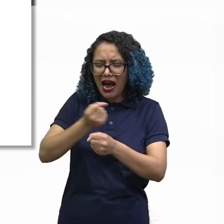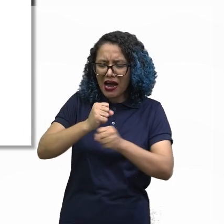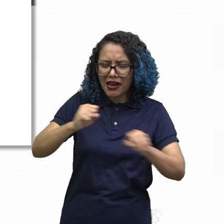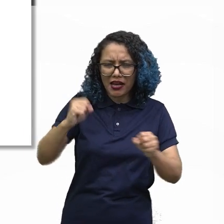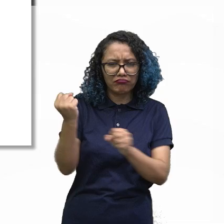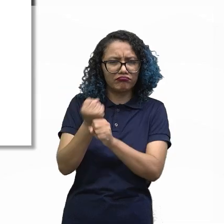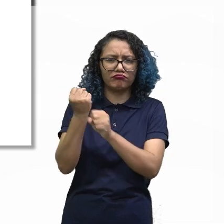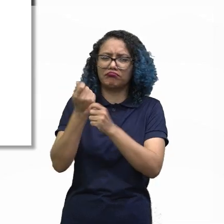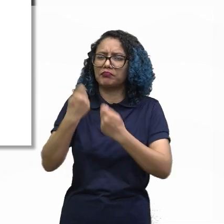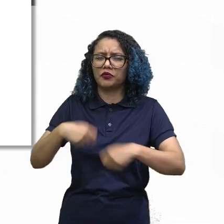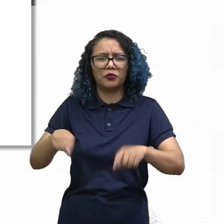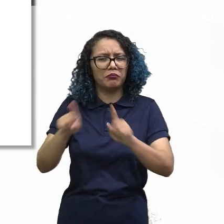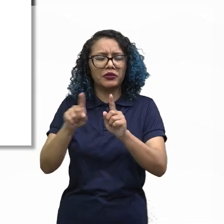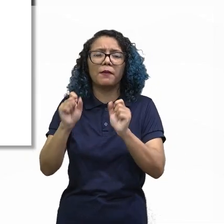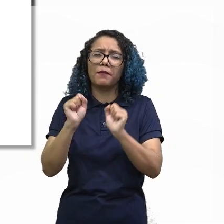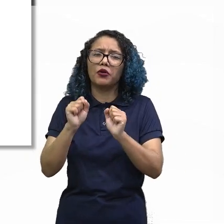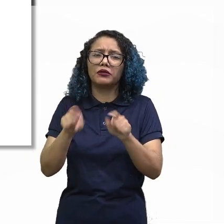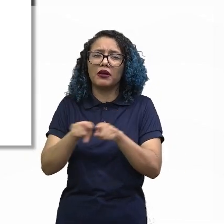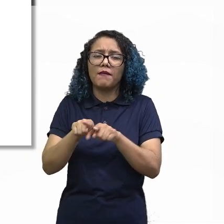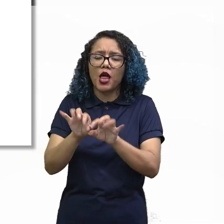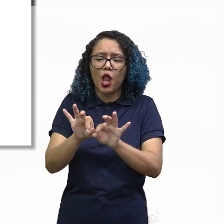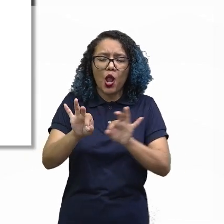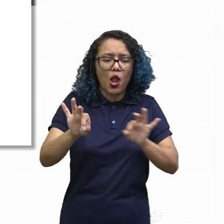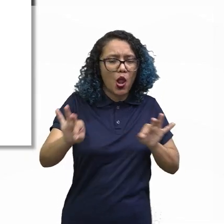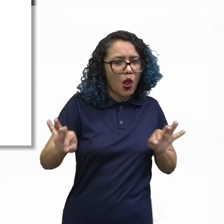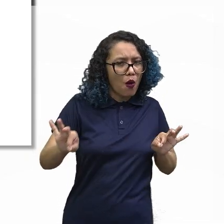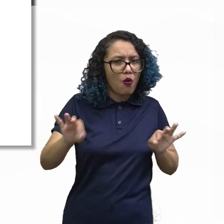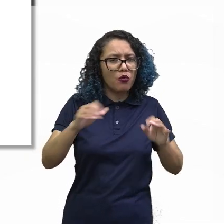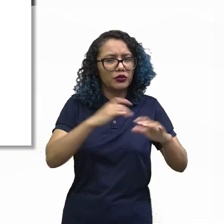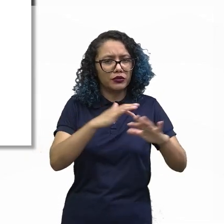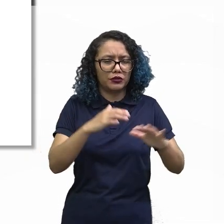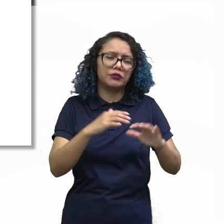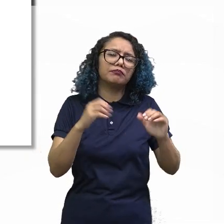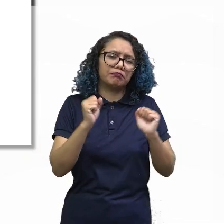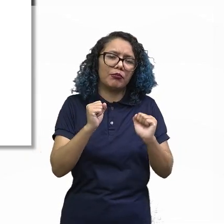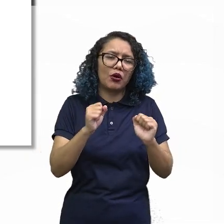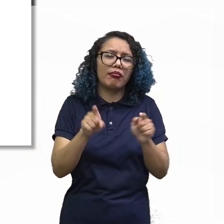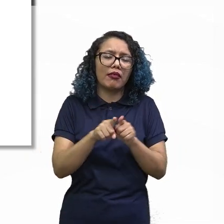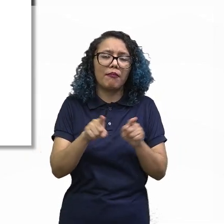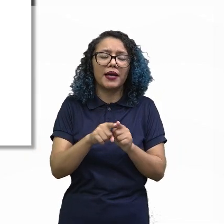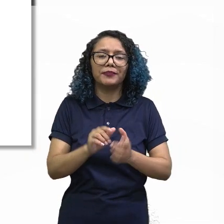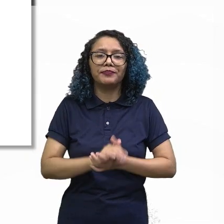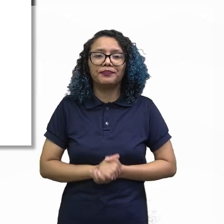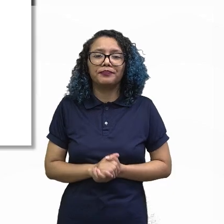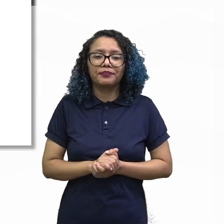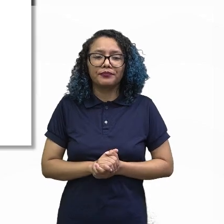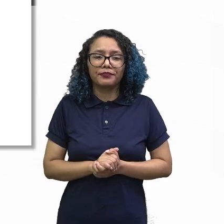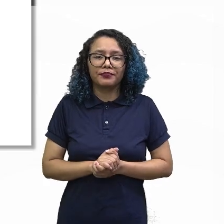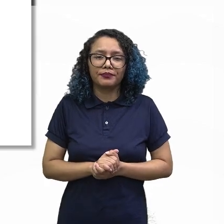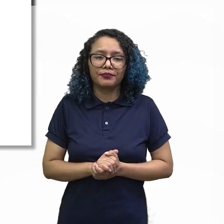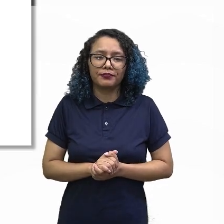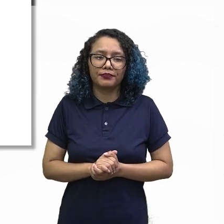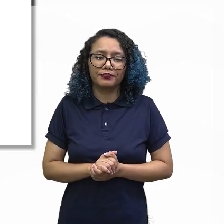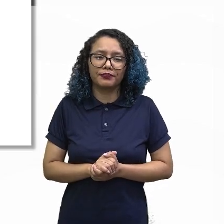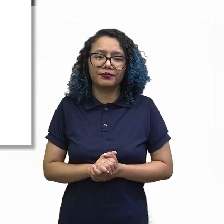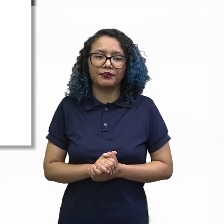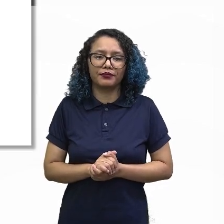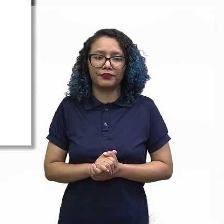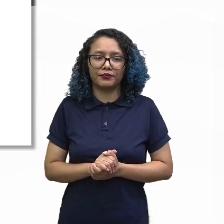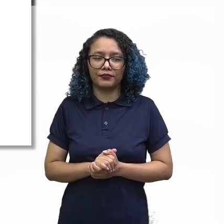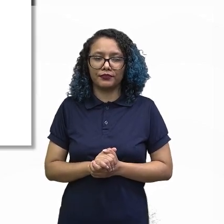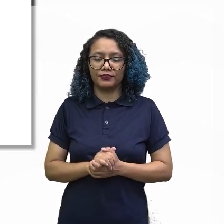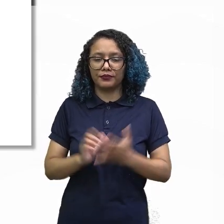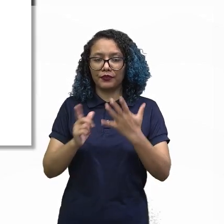pode ser construída afastada de grandes centros urbanos, né? Nós ainda